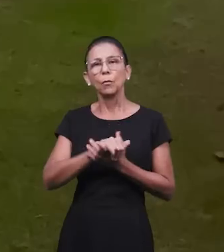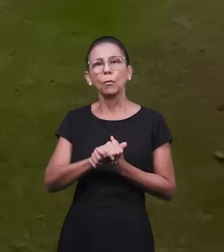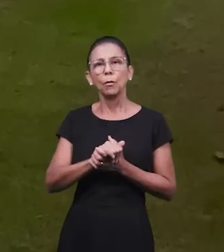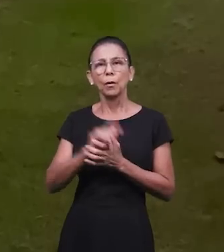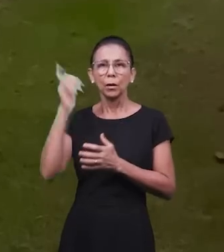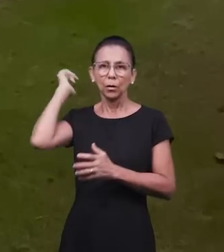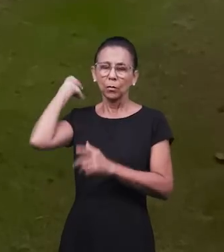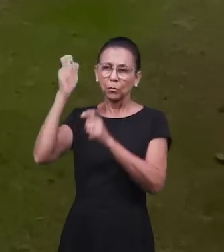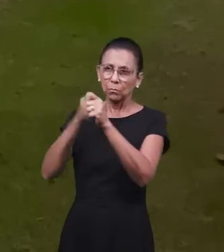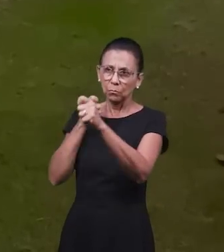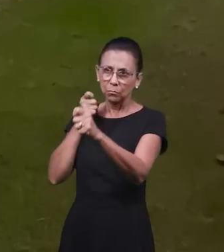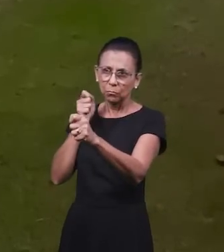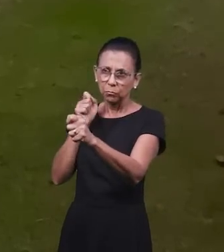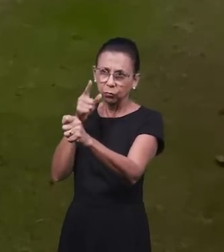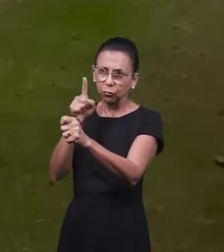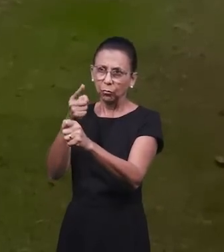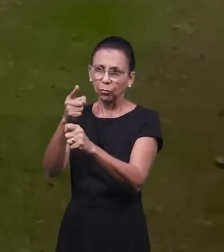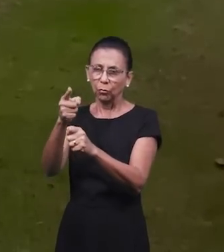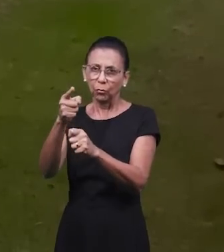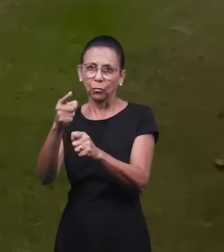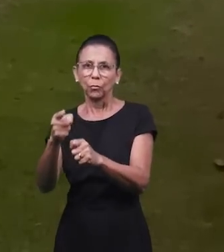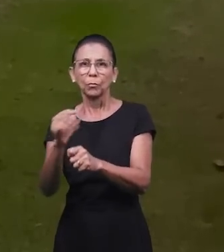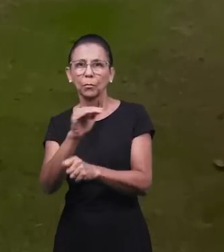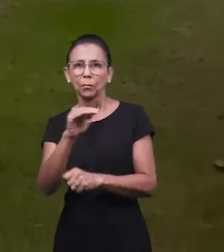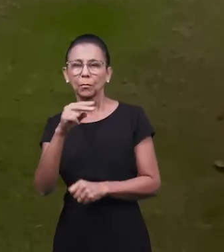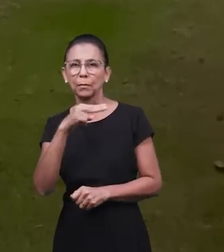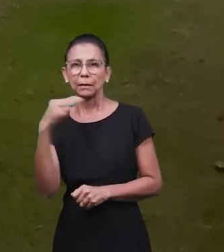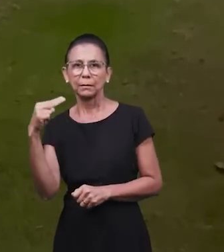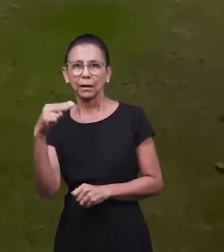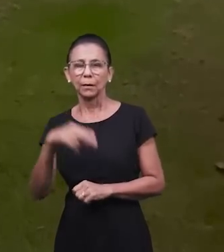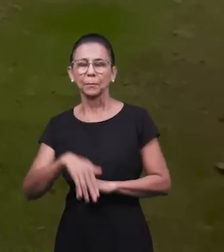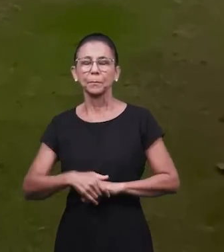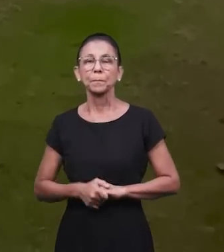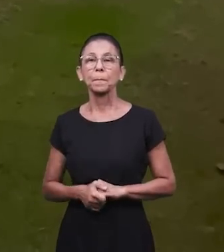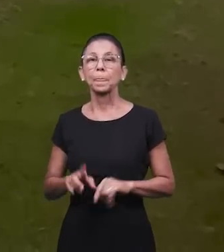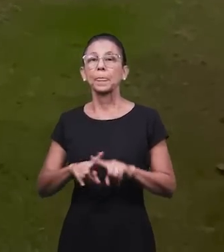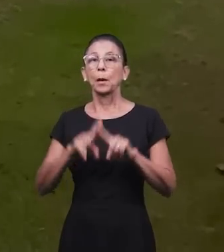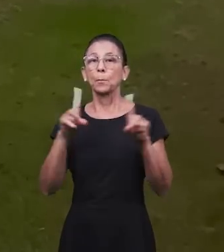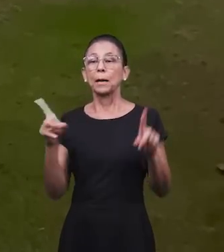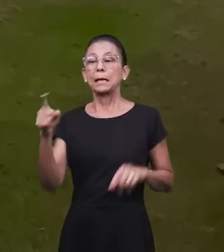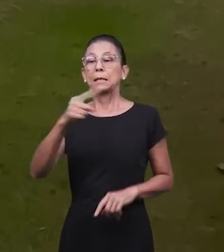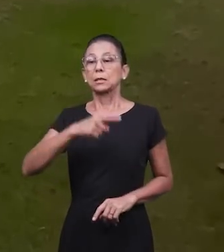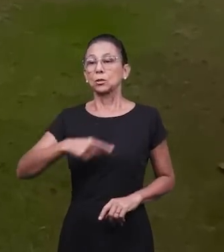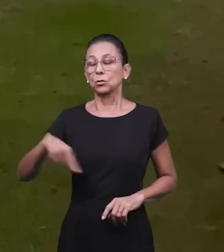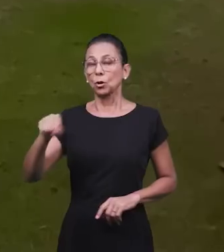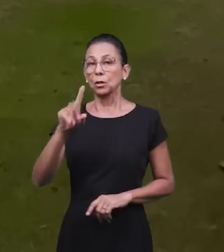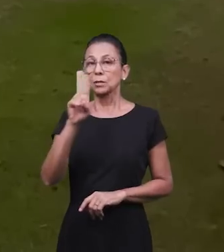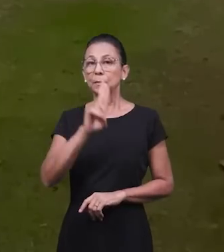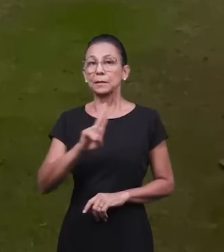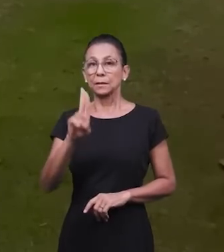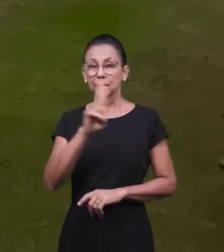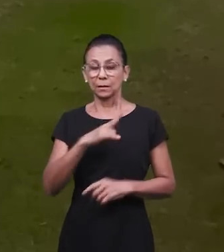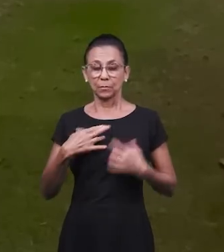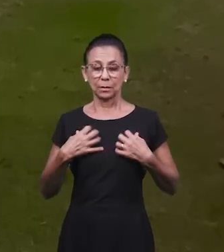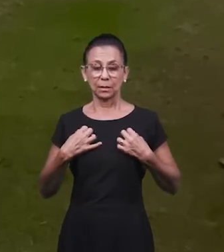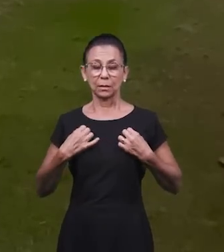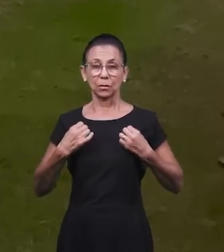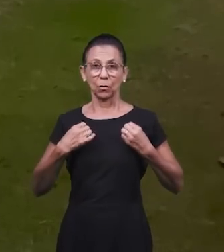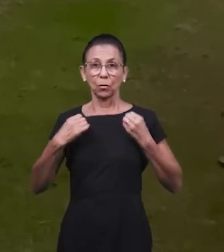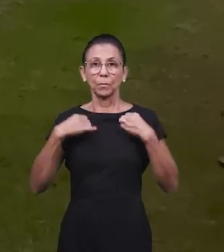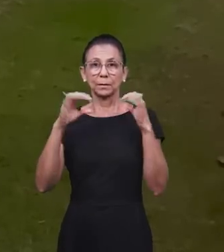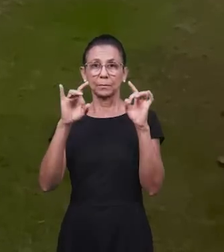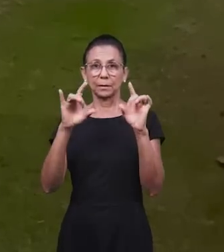outra coisa importante para que Deus nos abençoe e abençoe a cada jovem, quando o pai Isaac cheirou